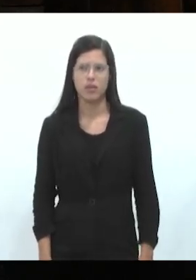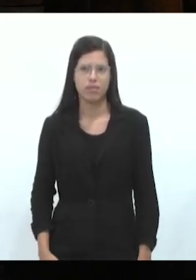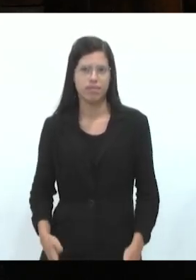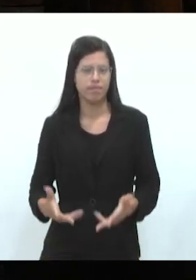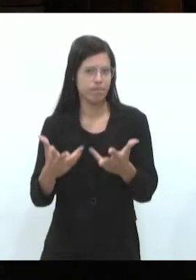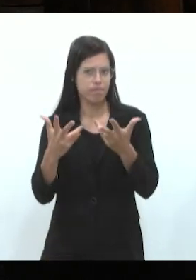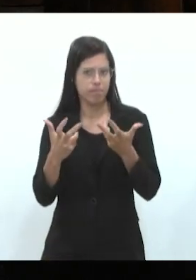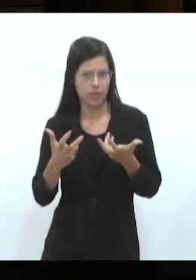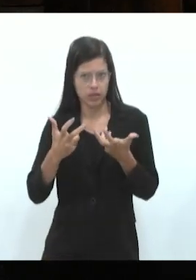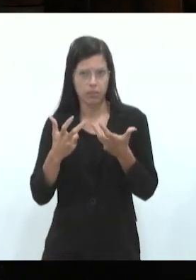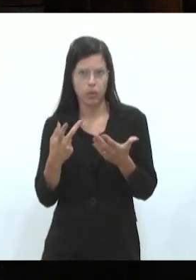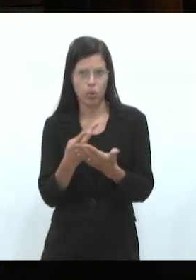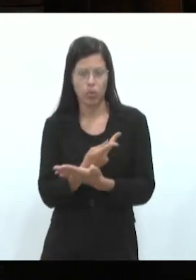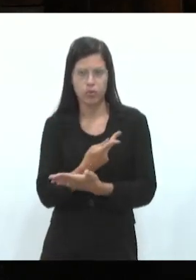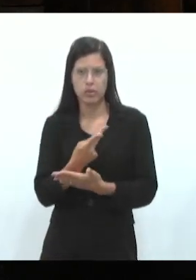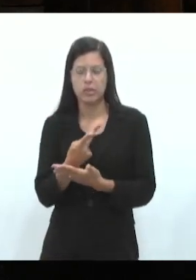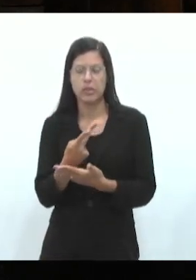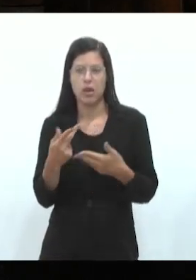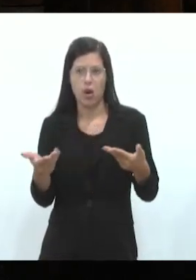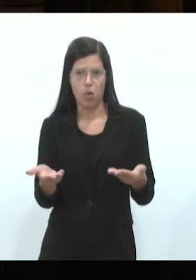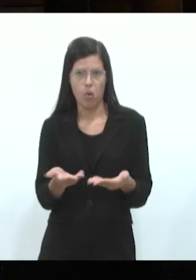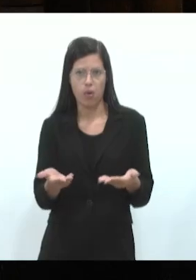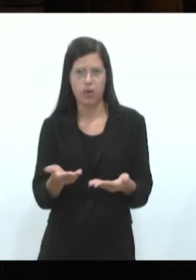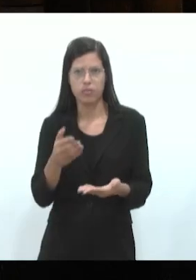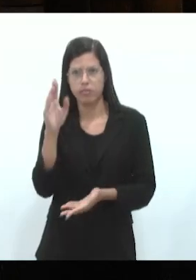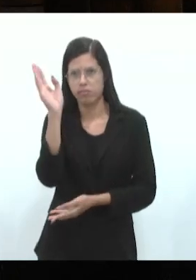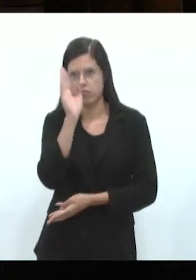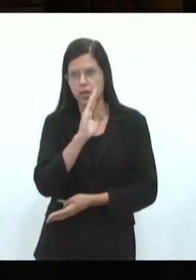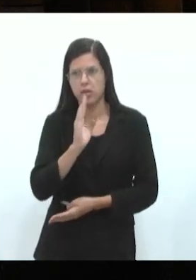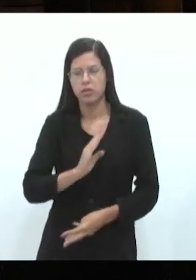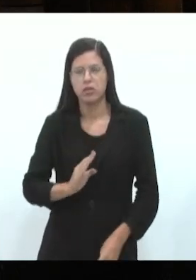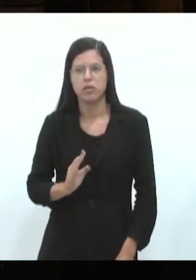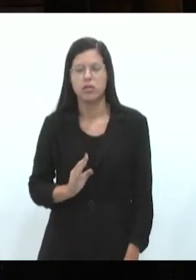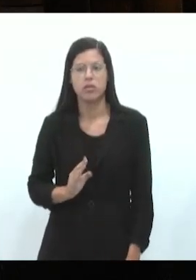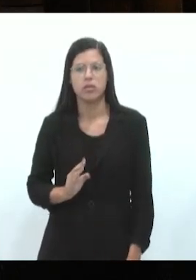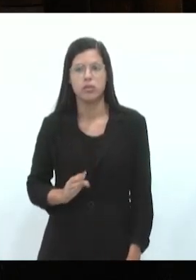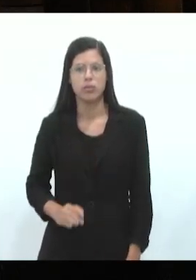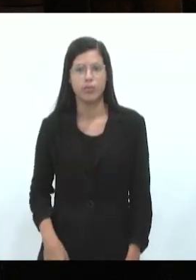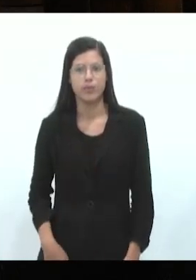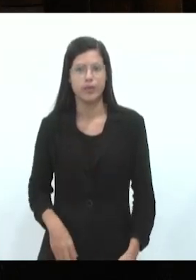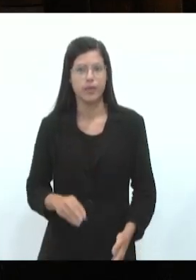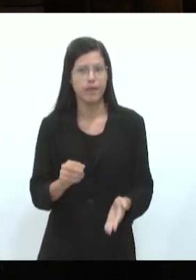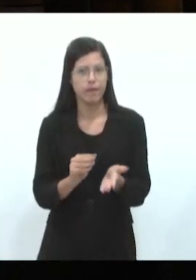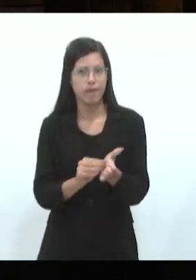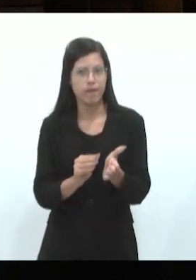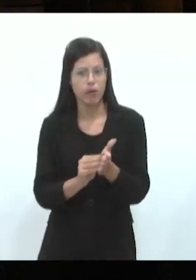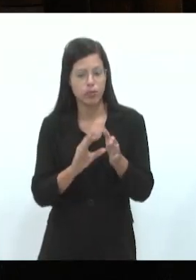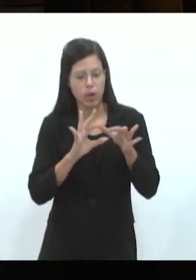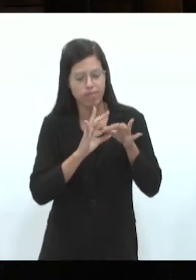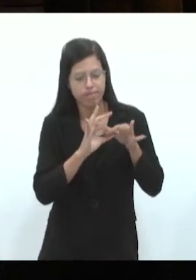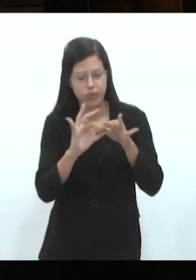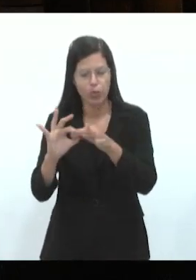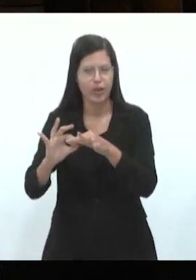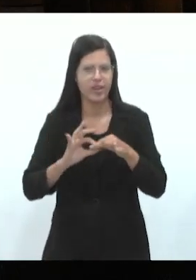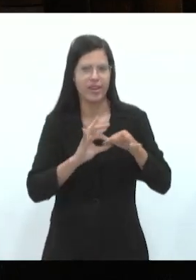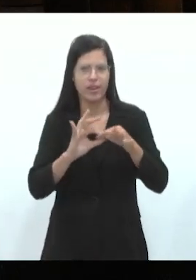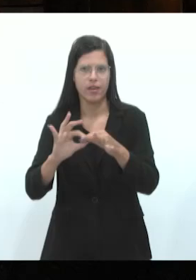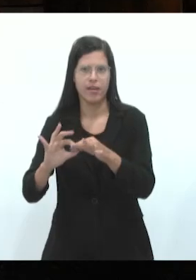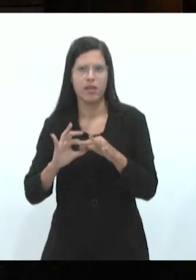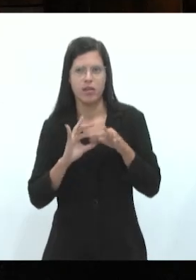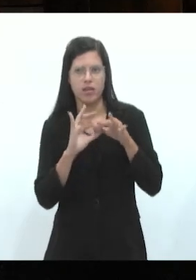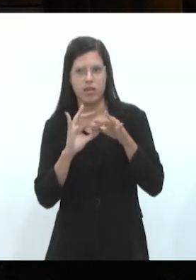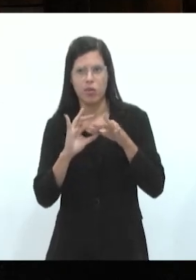momento no nosso país é uma falta de unidade, uma falta total